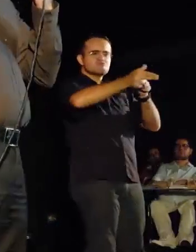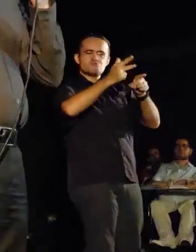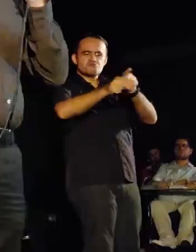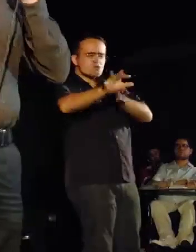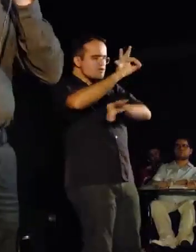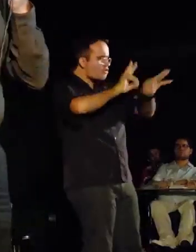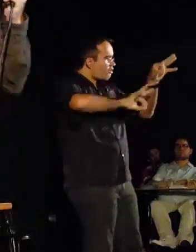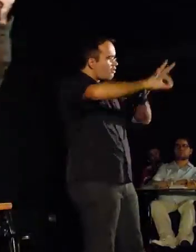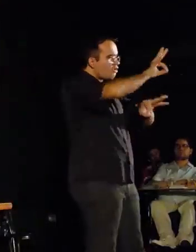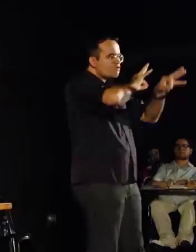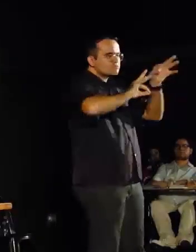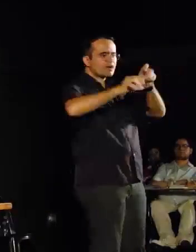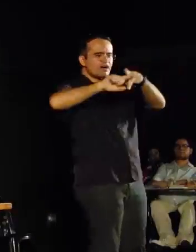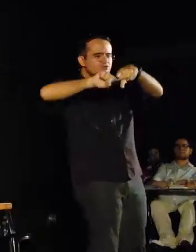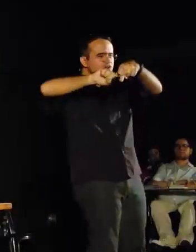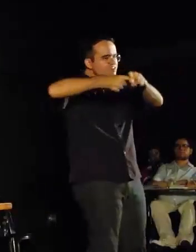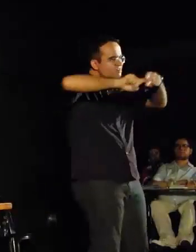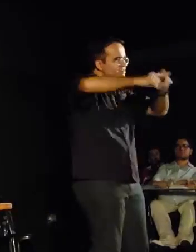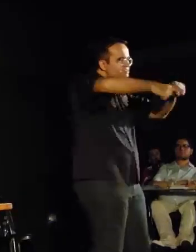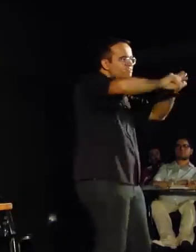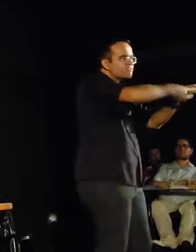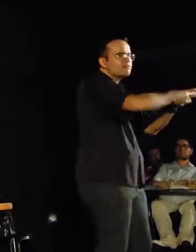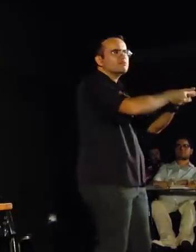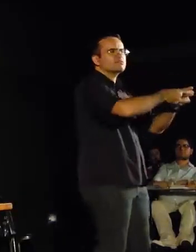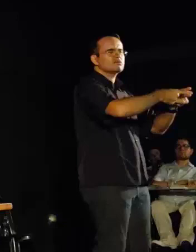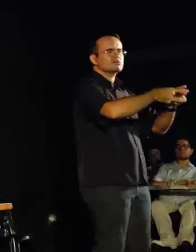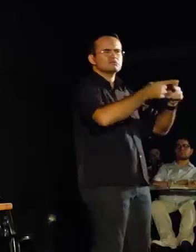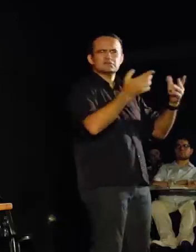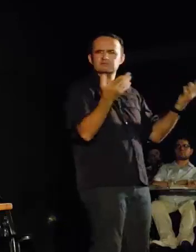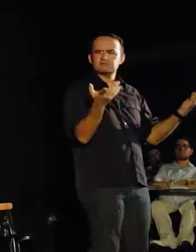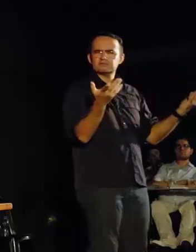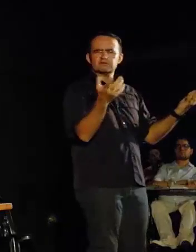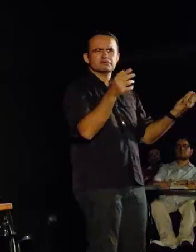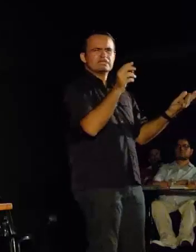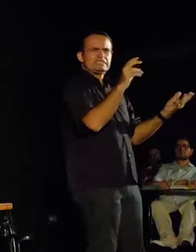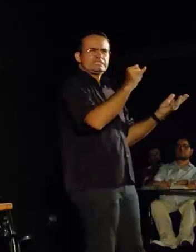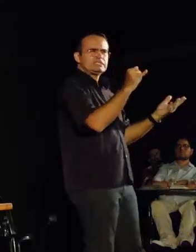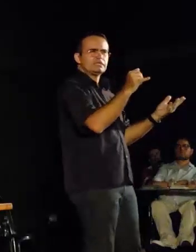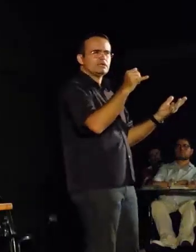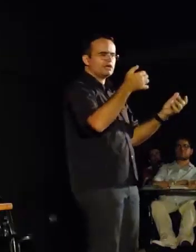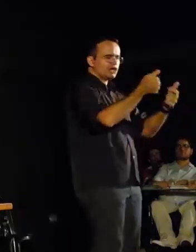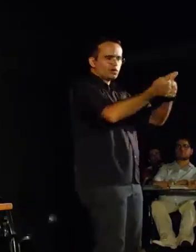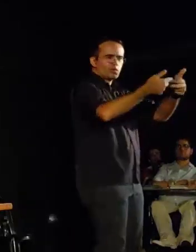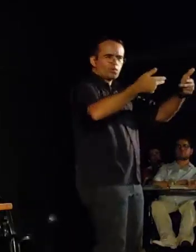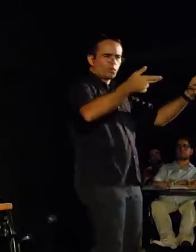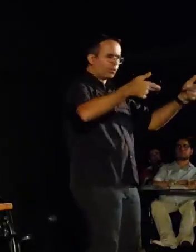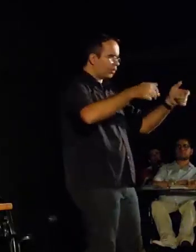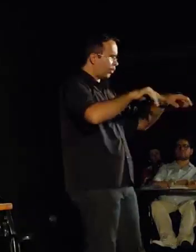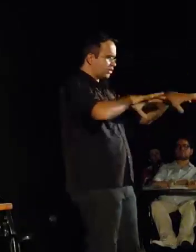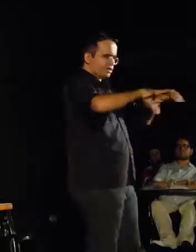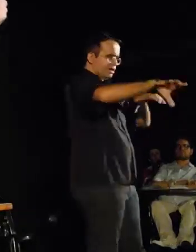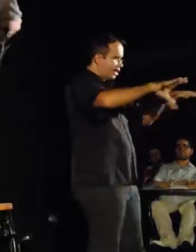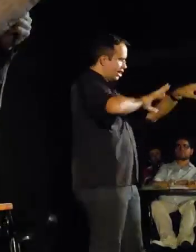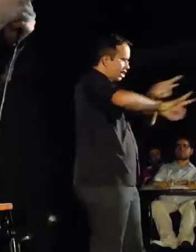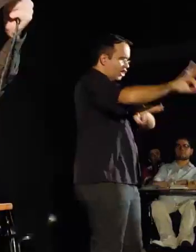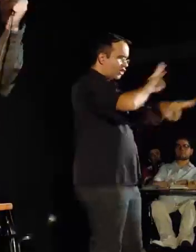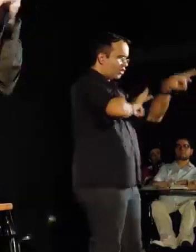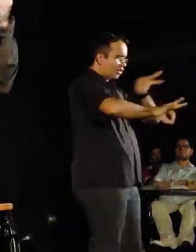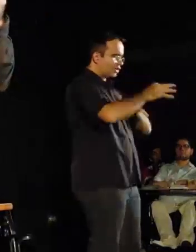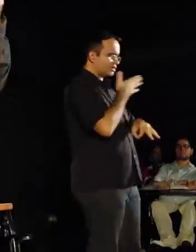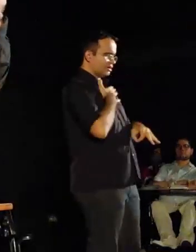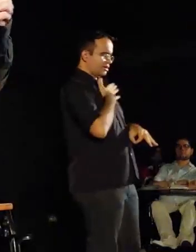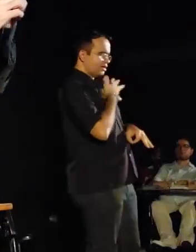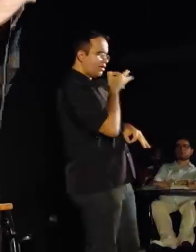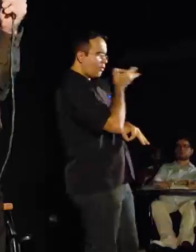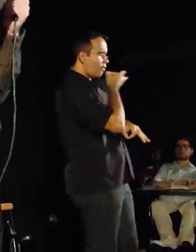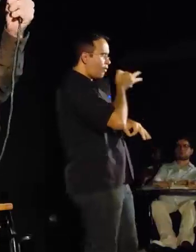entrem nos seus lugares, como se as coisas tivessem lugares. Certo? Então, essa é uma questão, o quarto